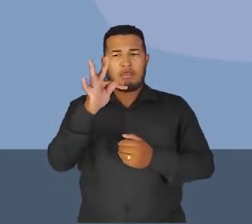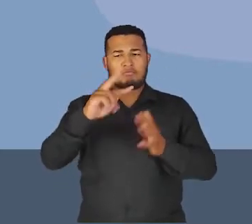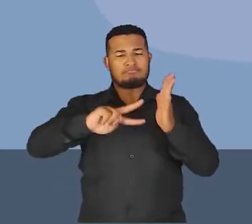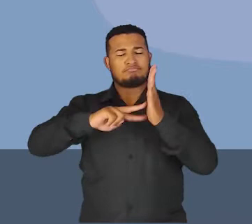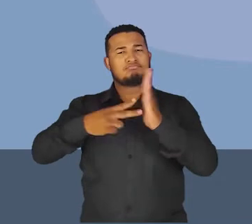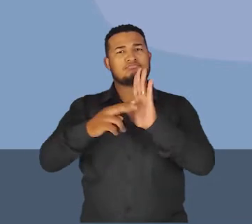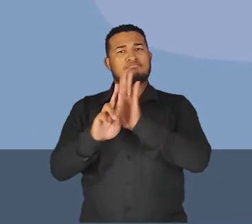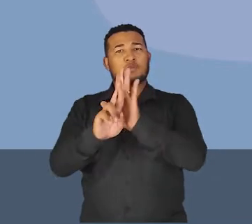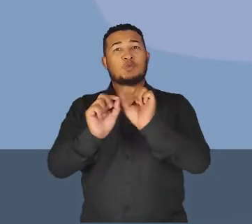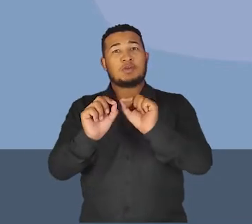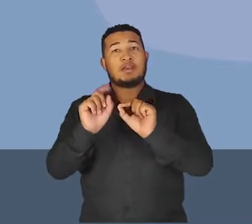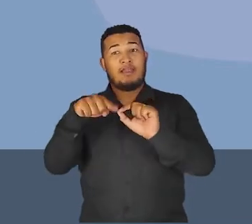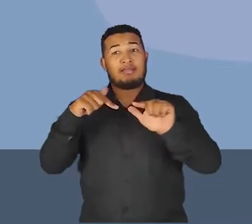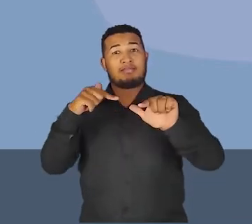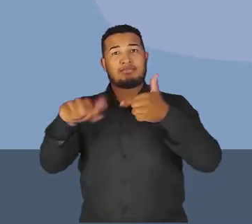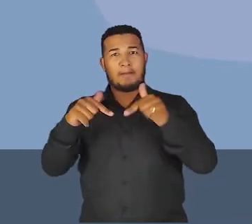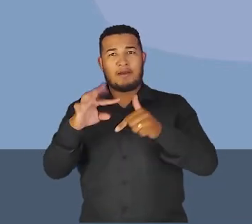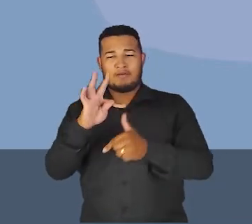representa o trabalho.